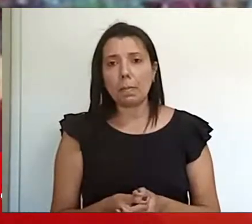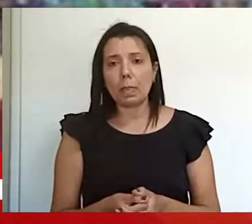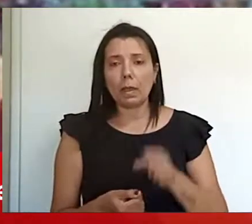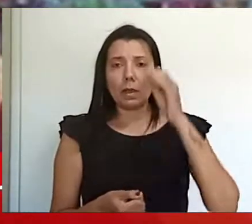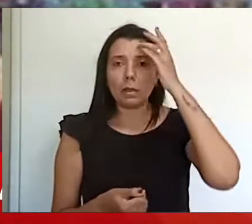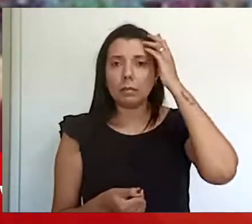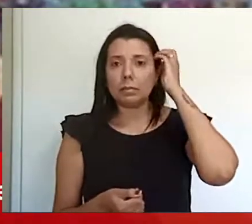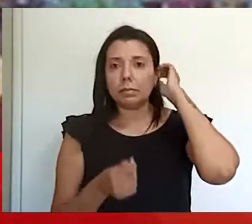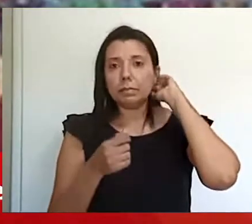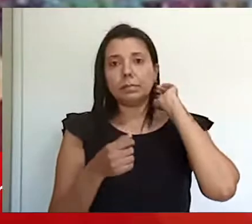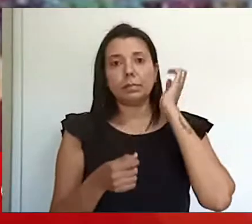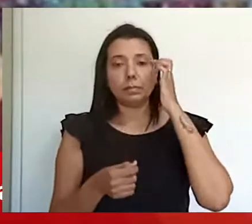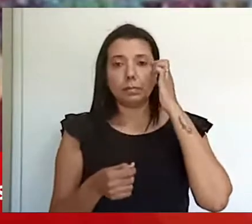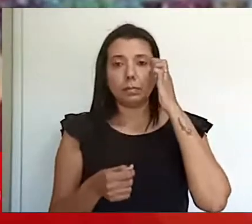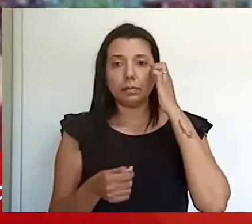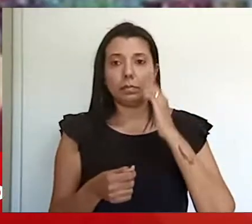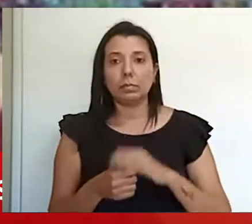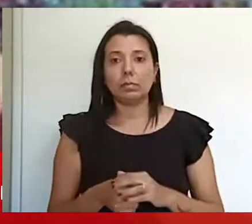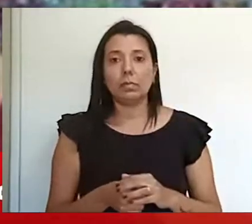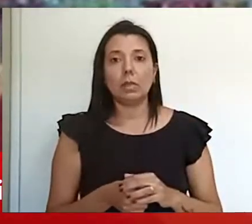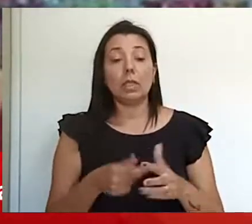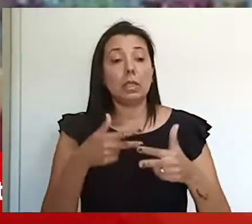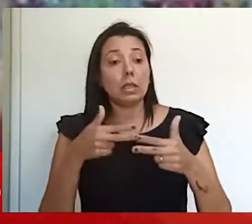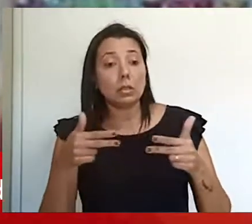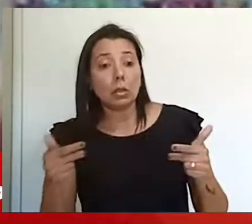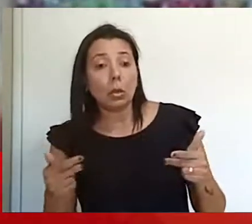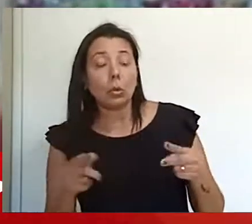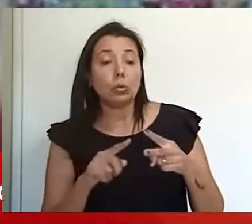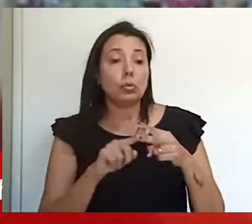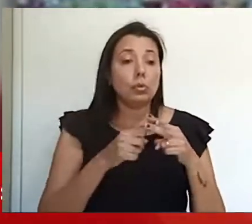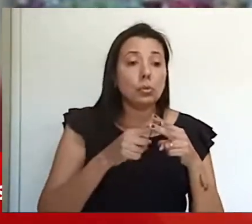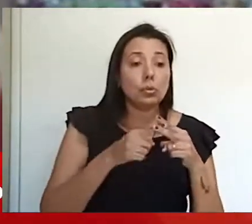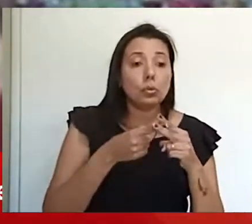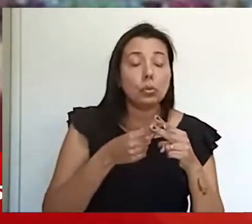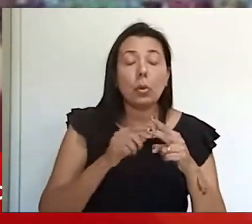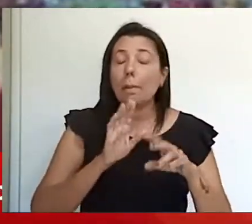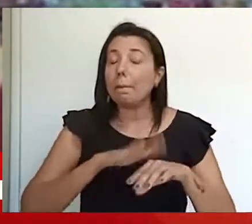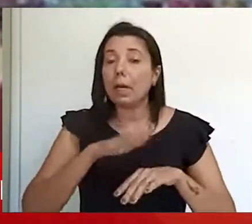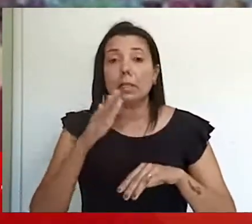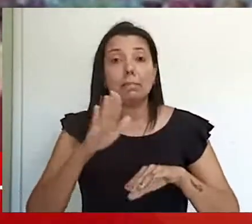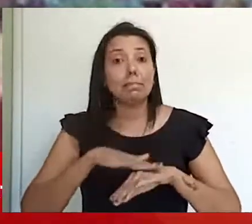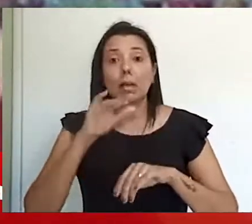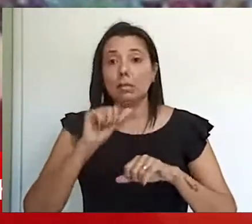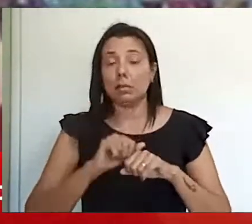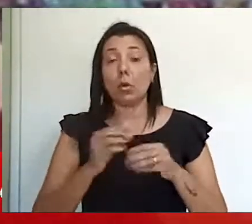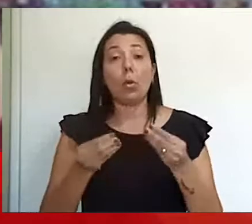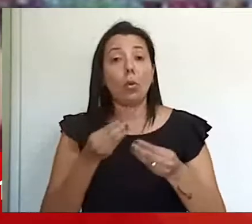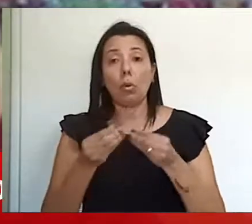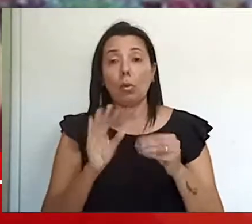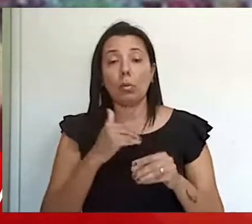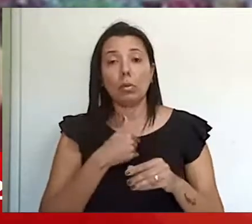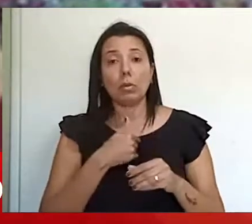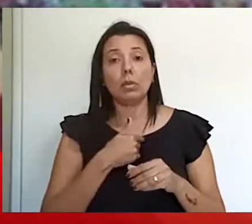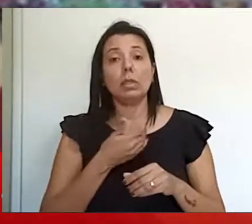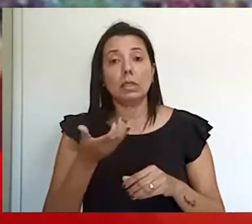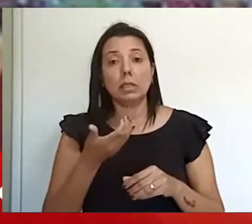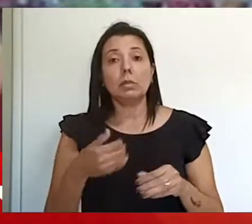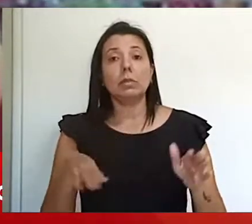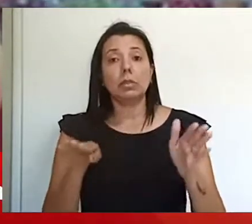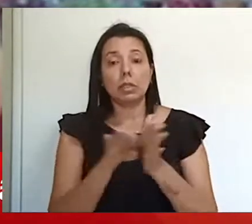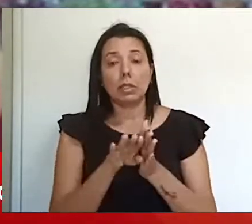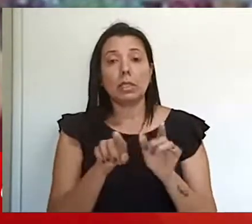a questão dos instrumentos, enfim, é uma questão muito maior, né, da forma como a gente quer chegar, quer atingir, quer chegar